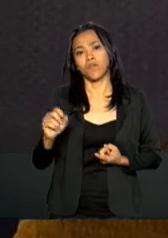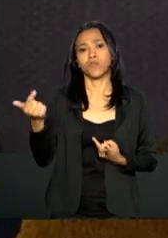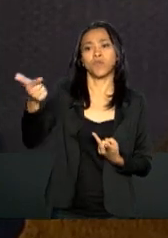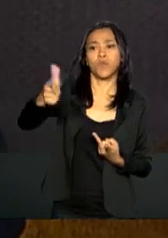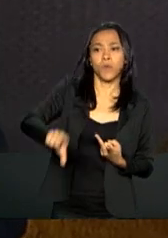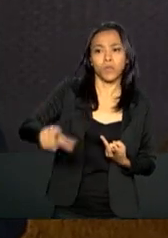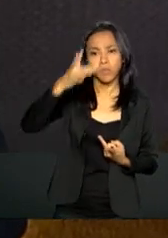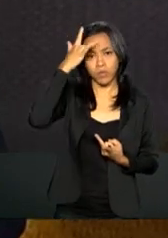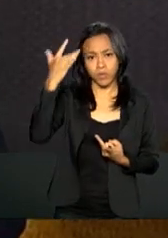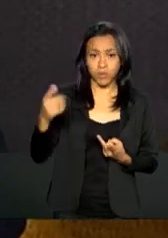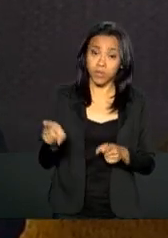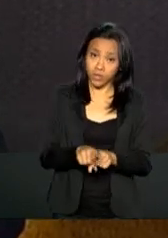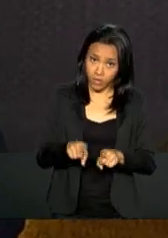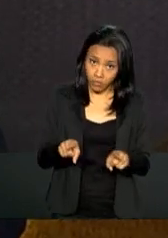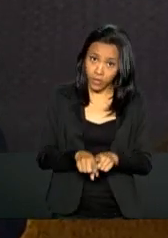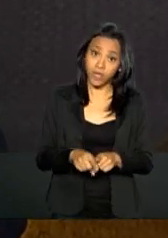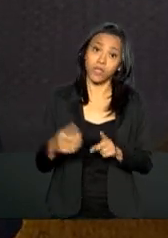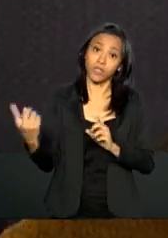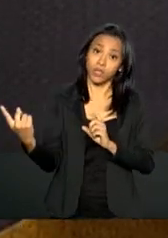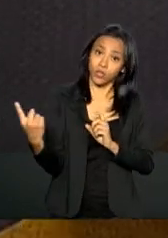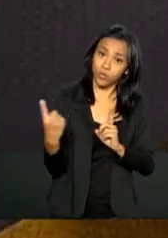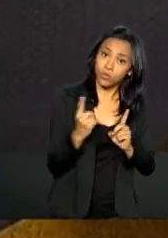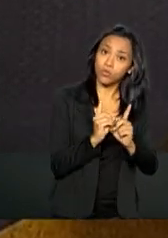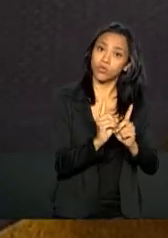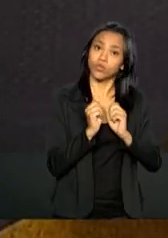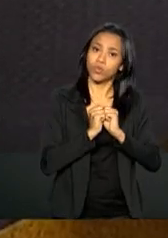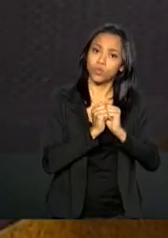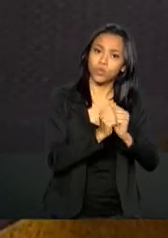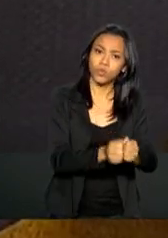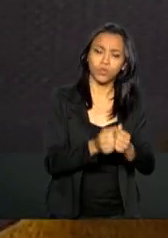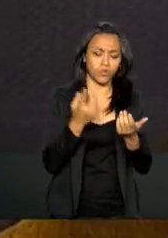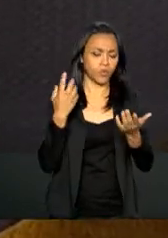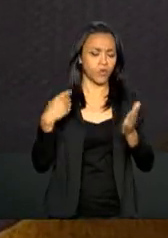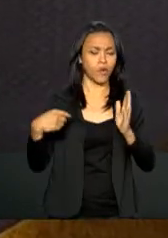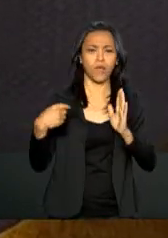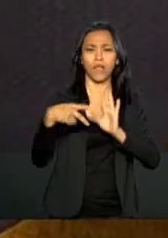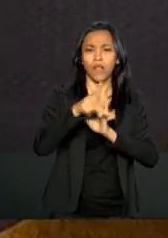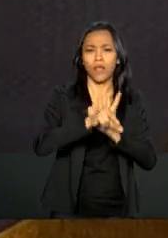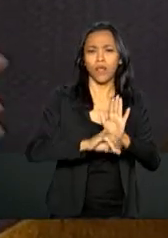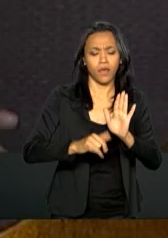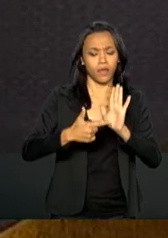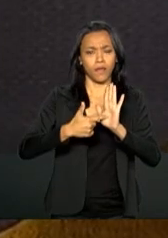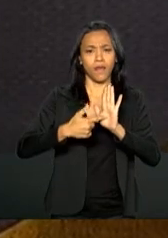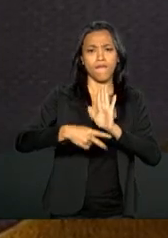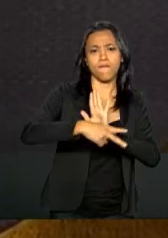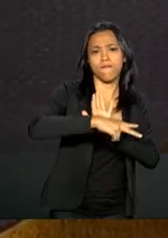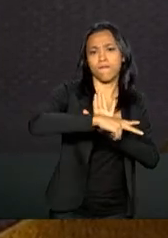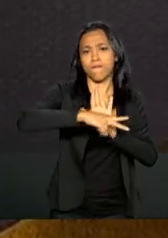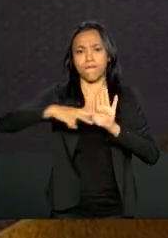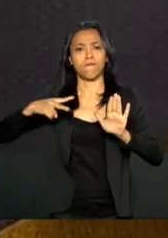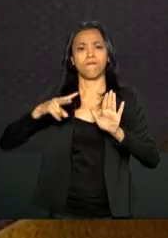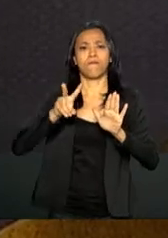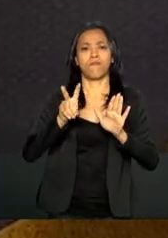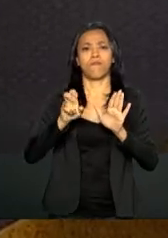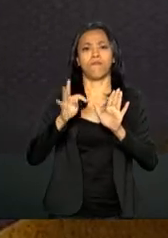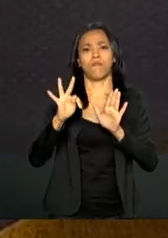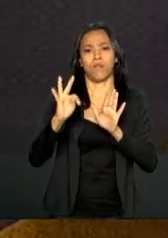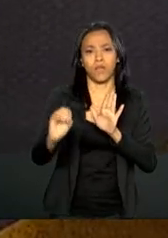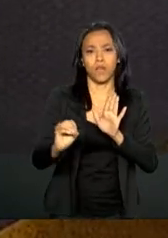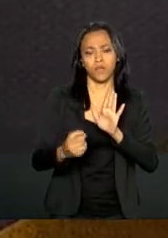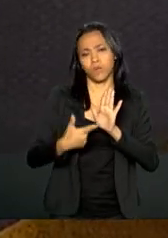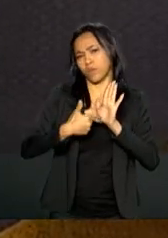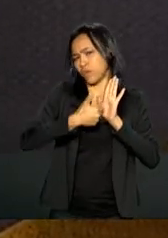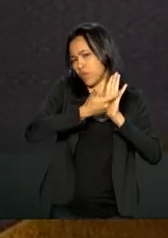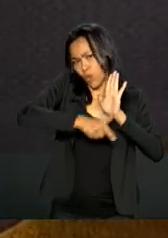levando hipóteses de sanção e hipótese de veto e veja uma exposição que me fazem o